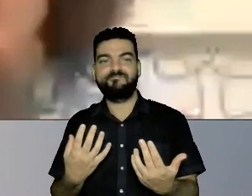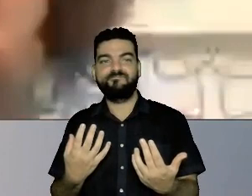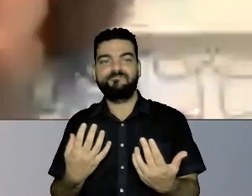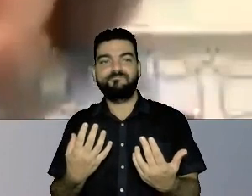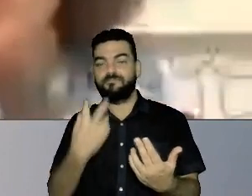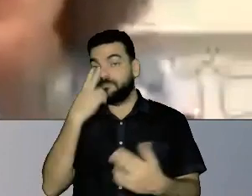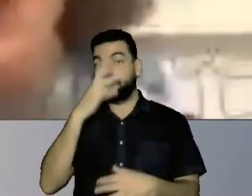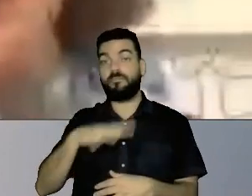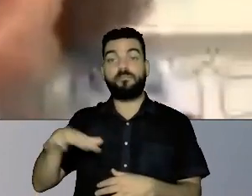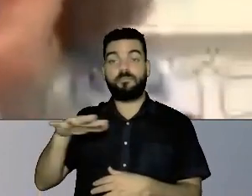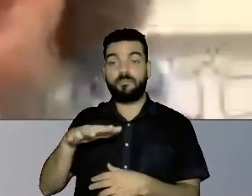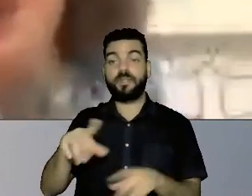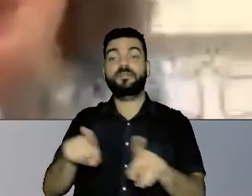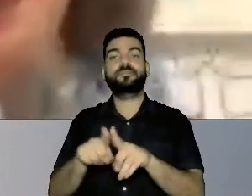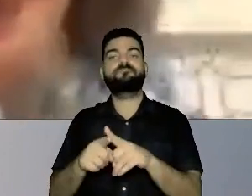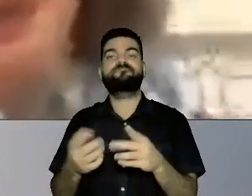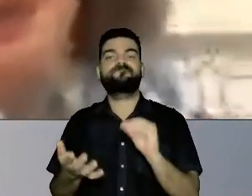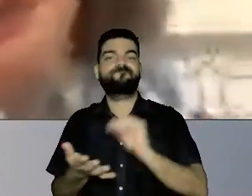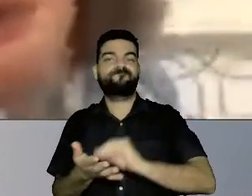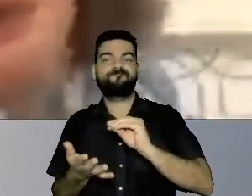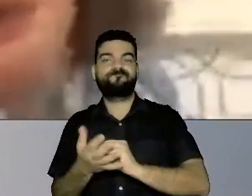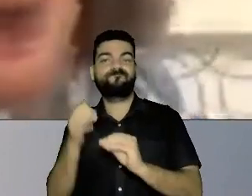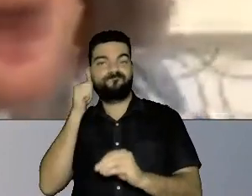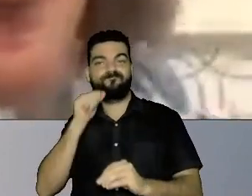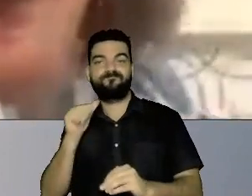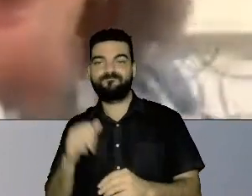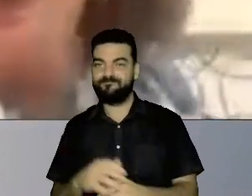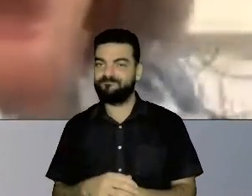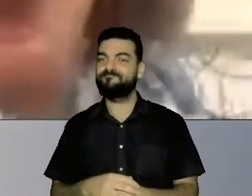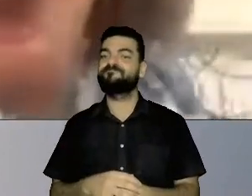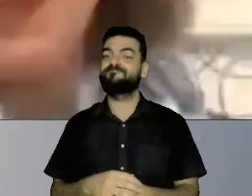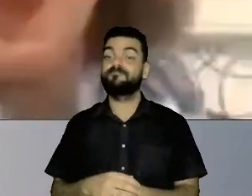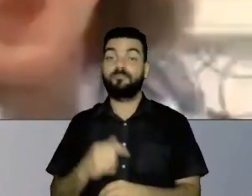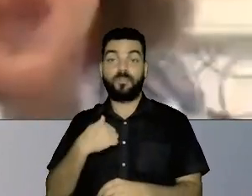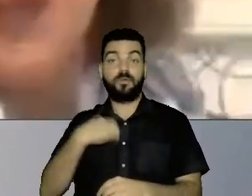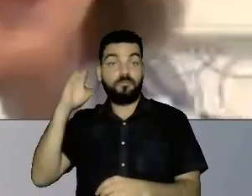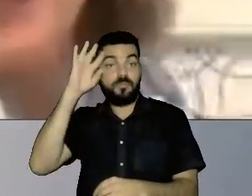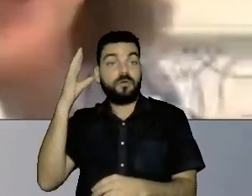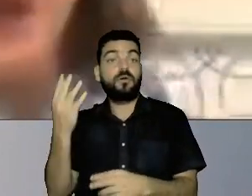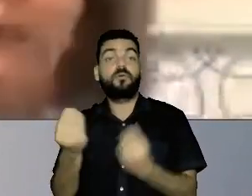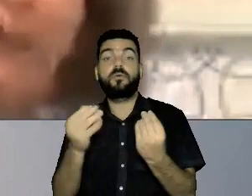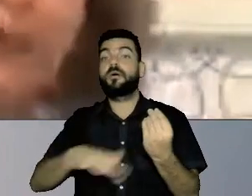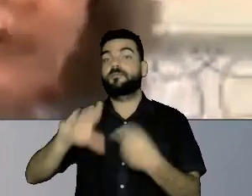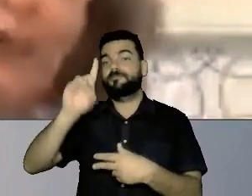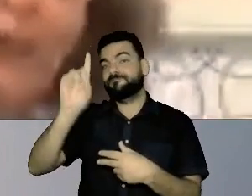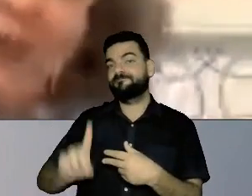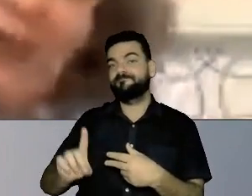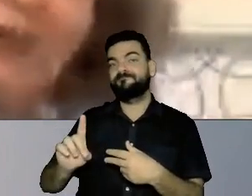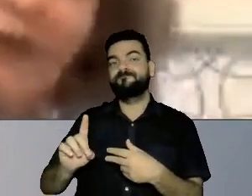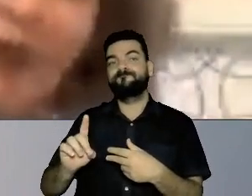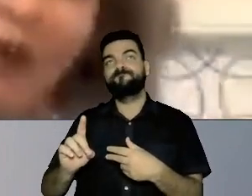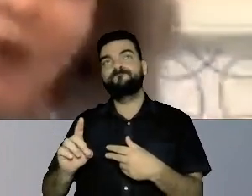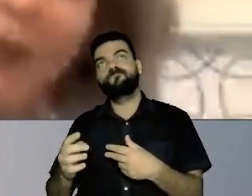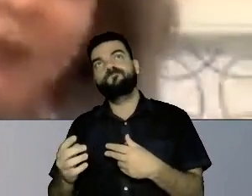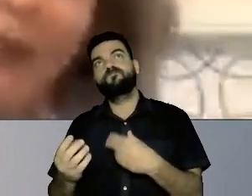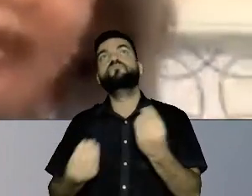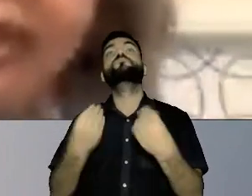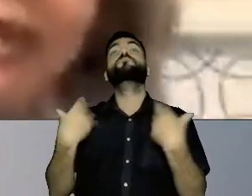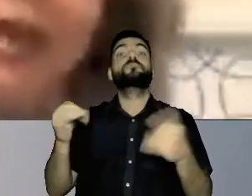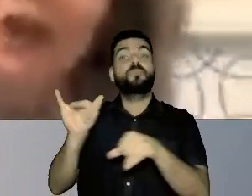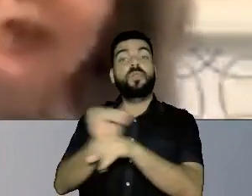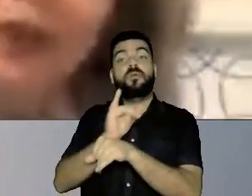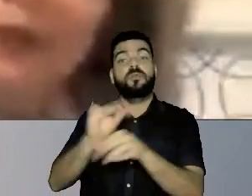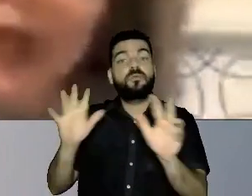espaços e essa ausência de espaço, e até nos provocar como operadores do direito a pensar em outras